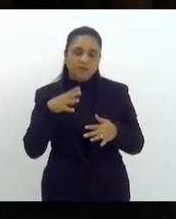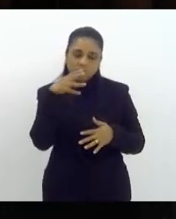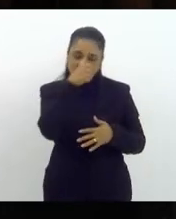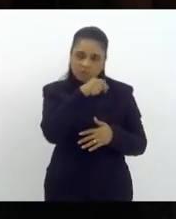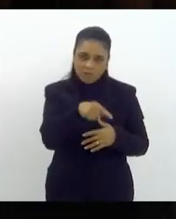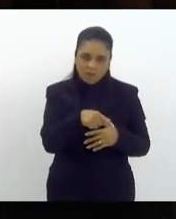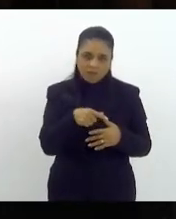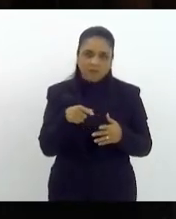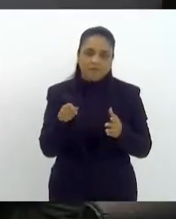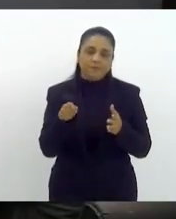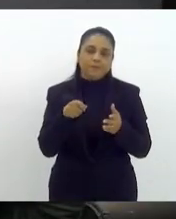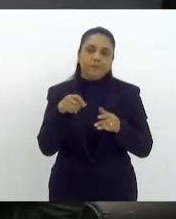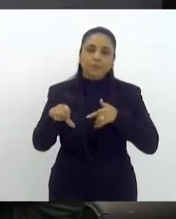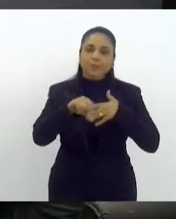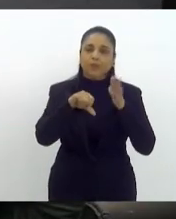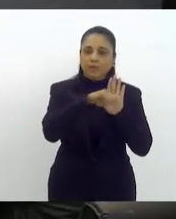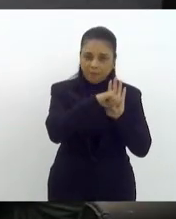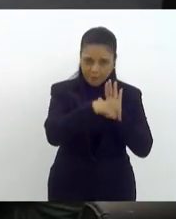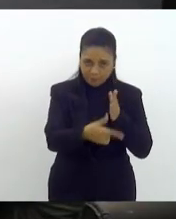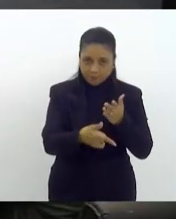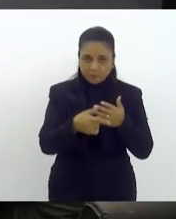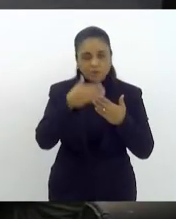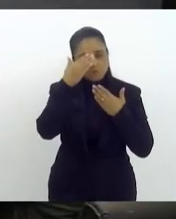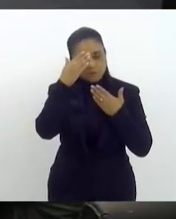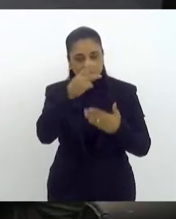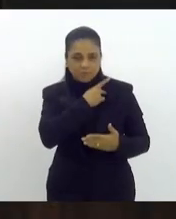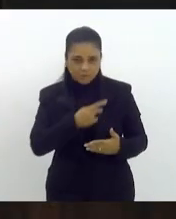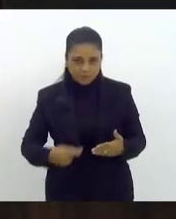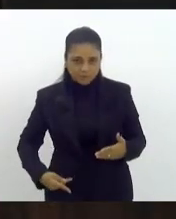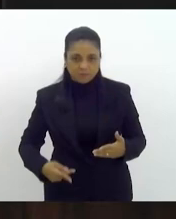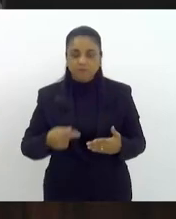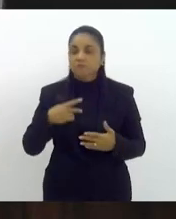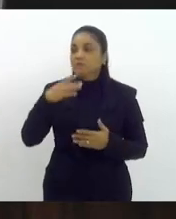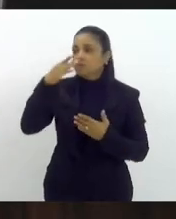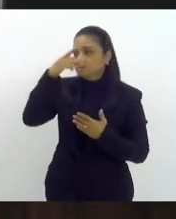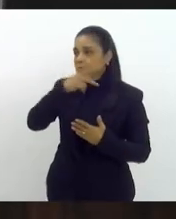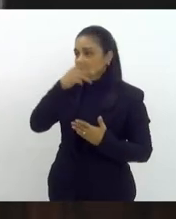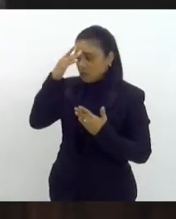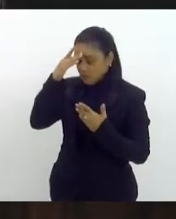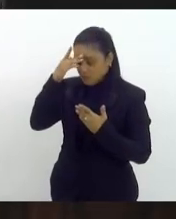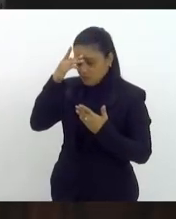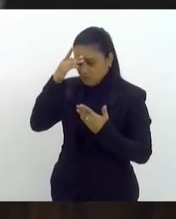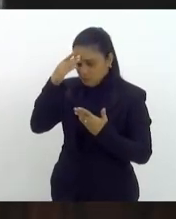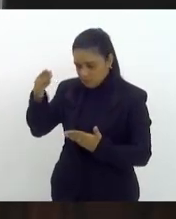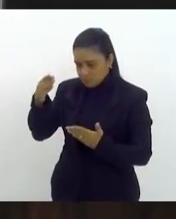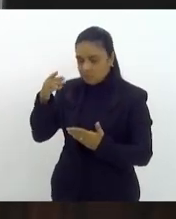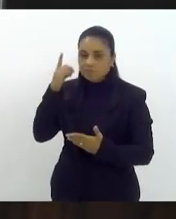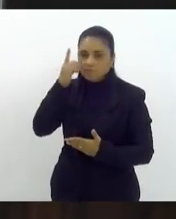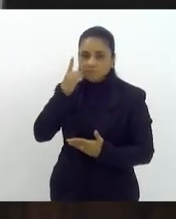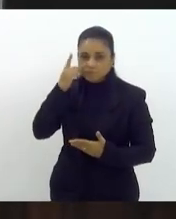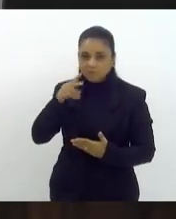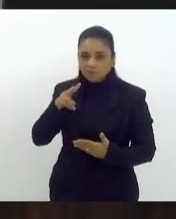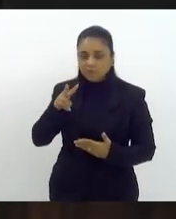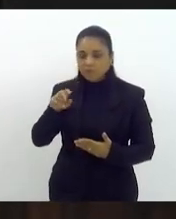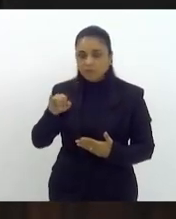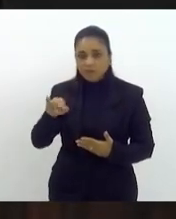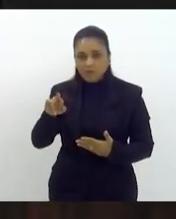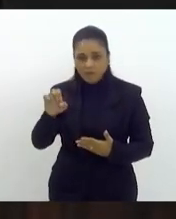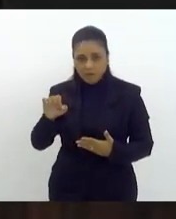presidente Obrigado Deputado Leo Vieira penúltimo morador escrito Deputado